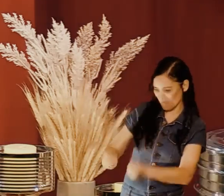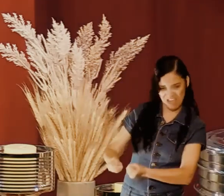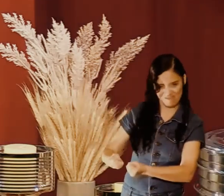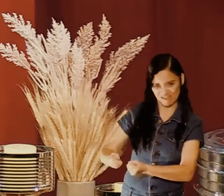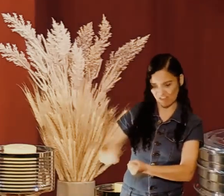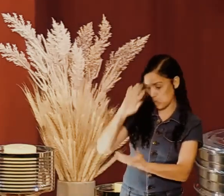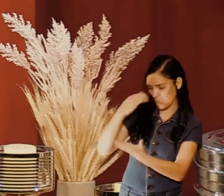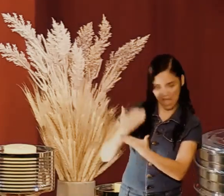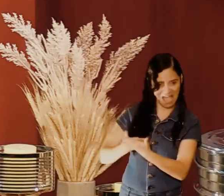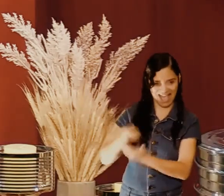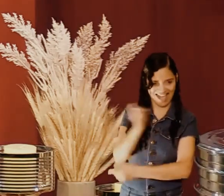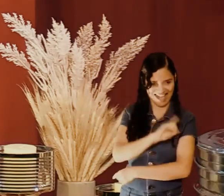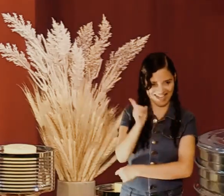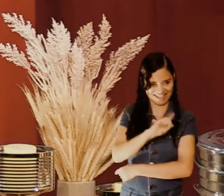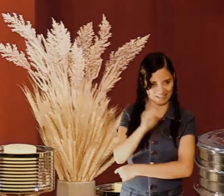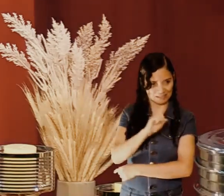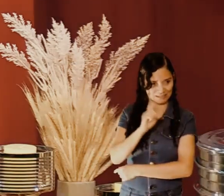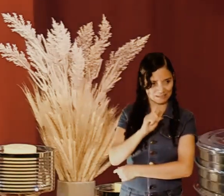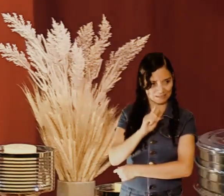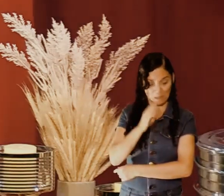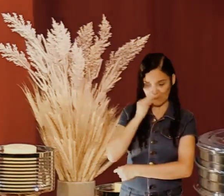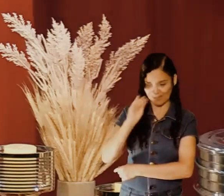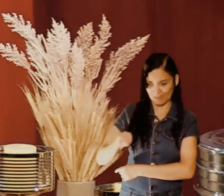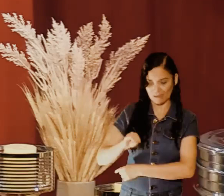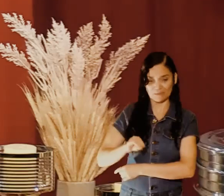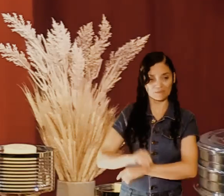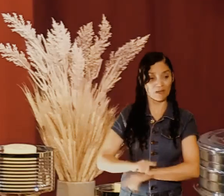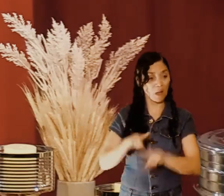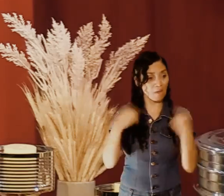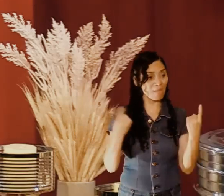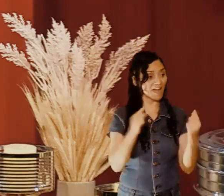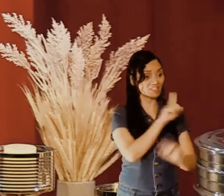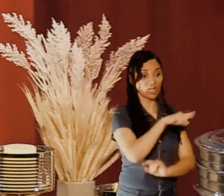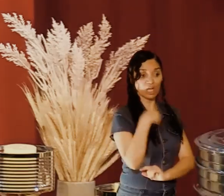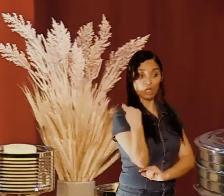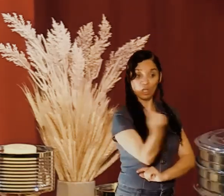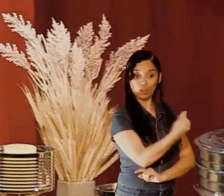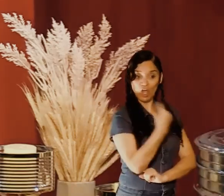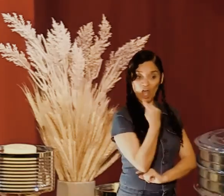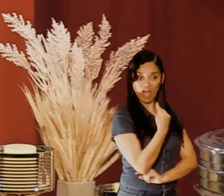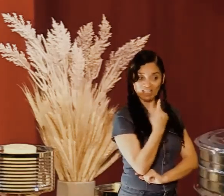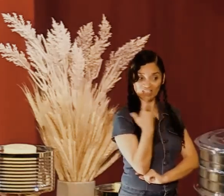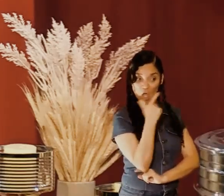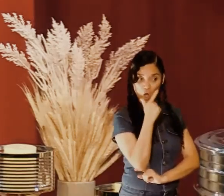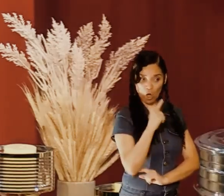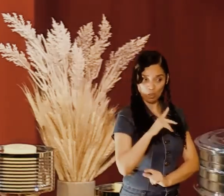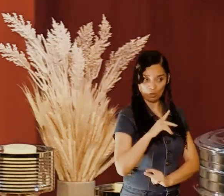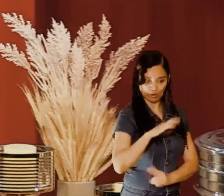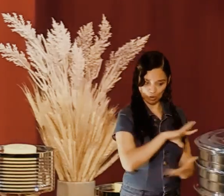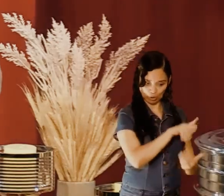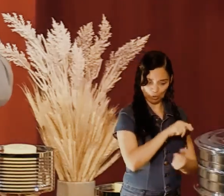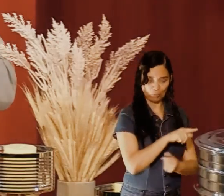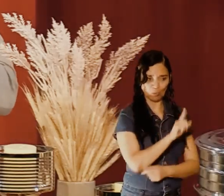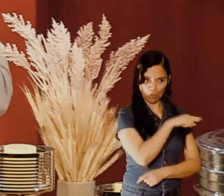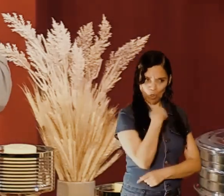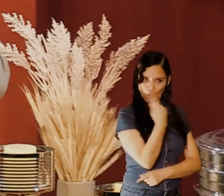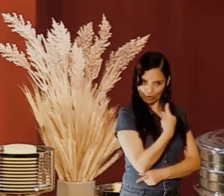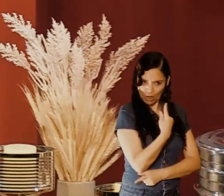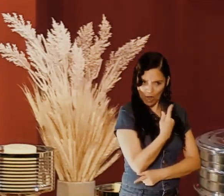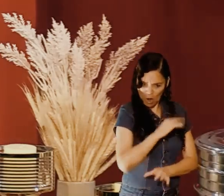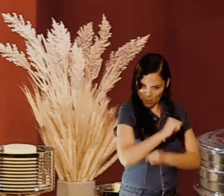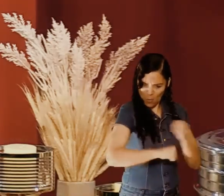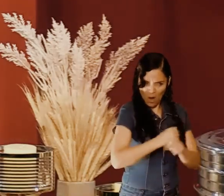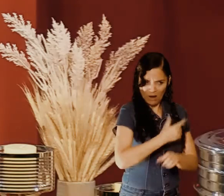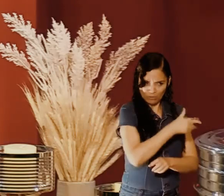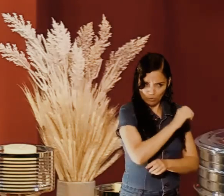seus compatriotas, os seus conterrâneos, não receberam. Mas nós aqui, no século 21, em 2022, Jesus